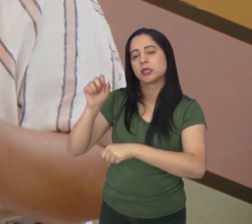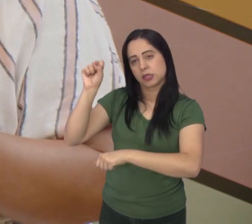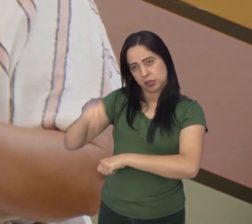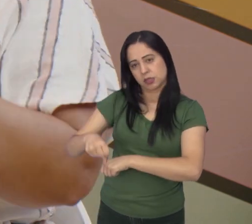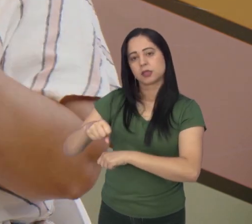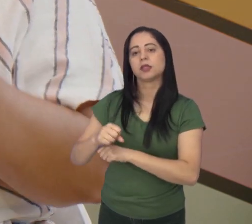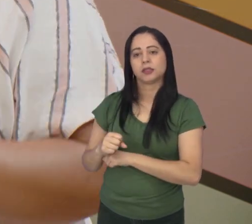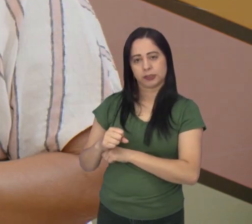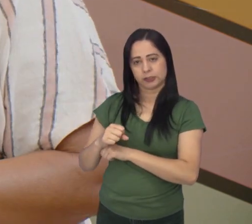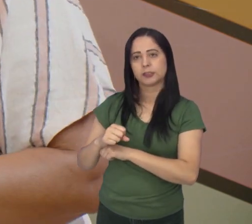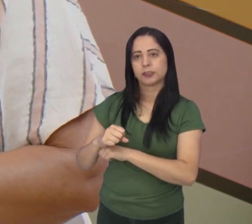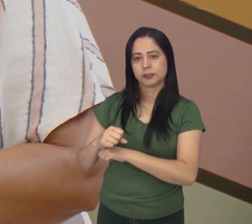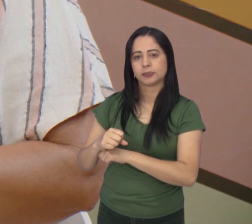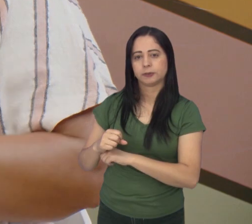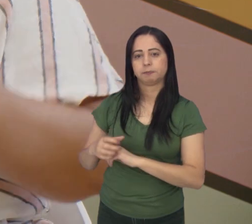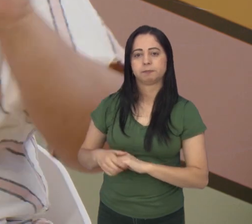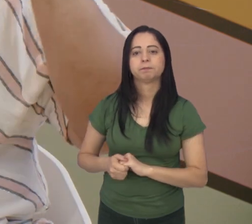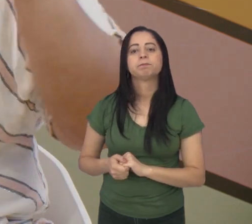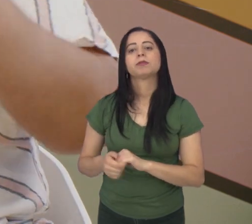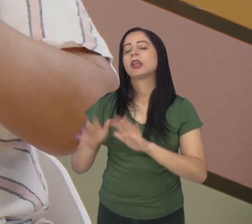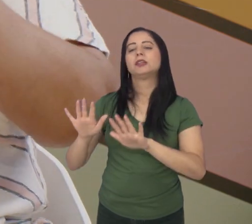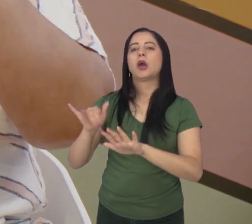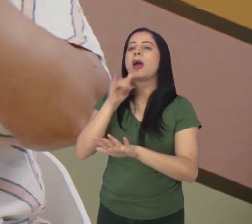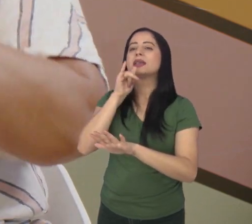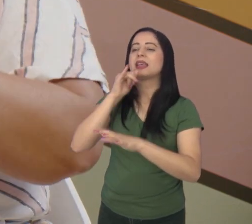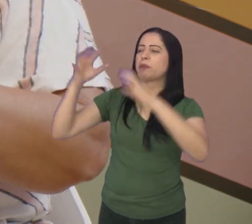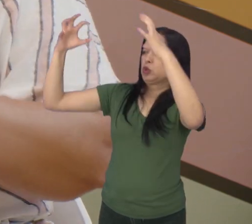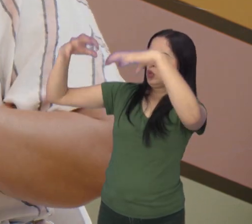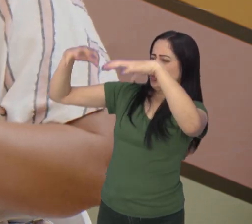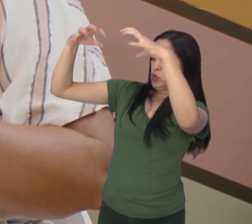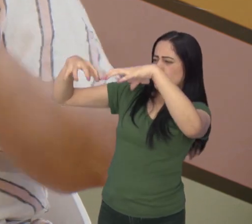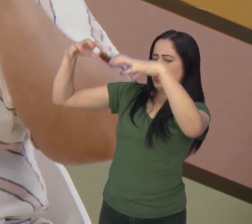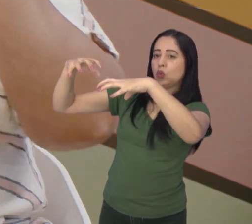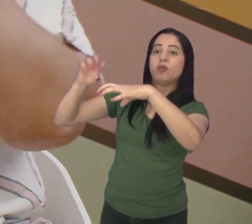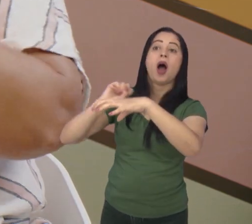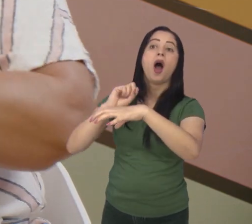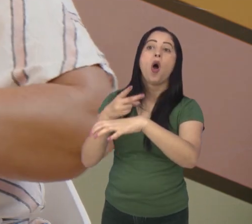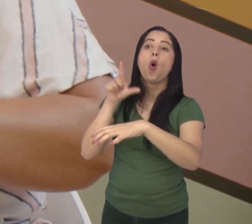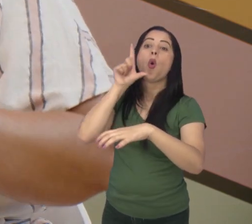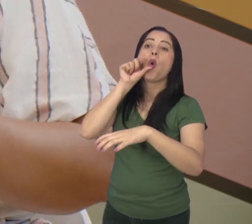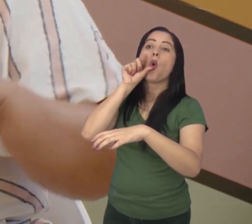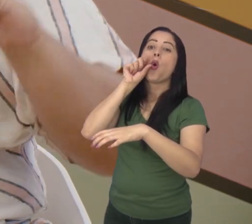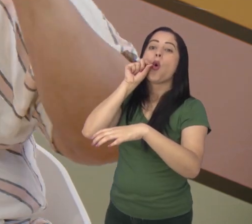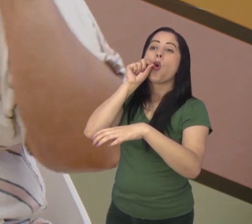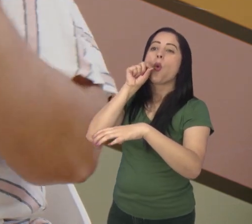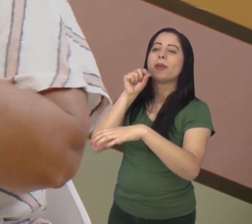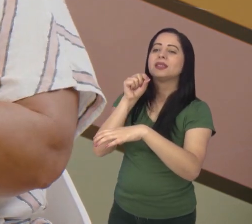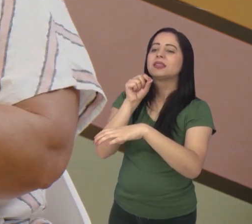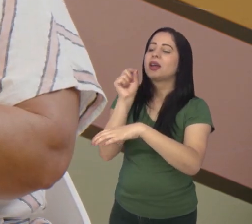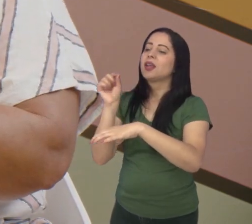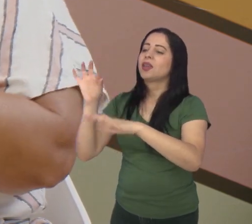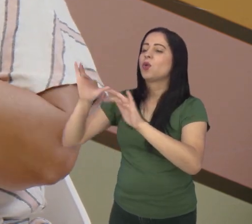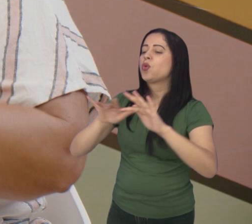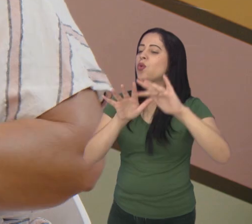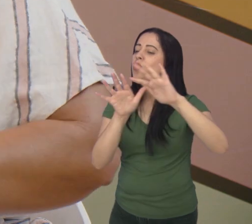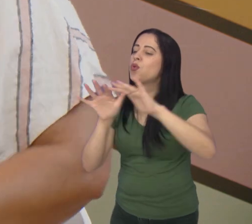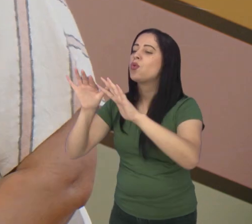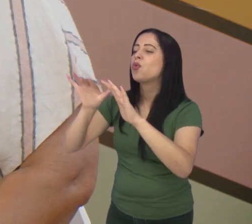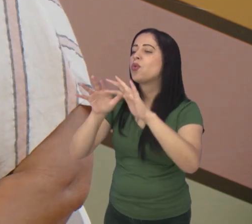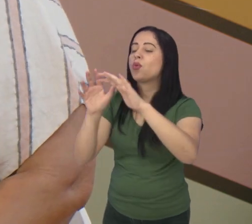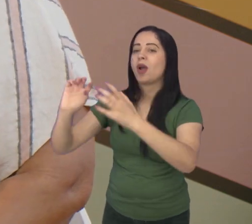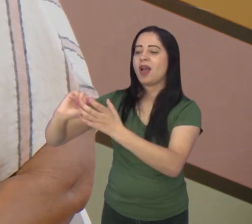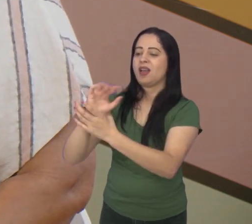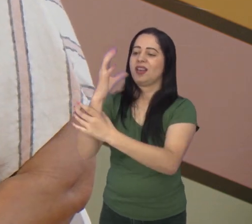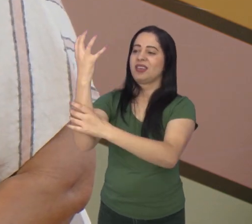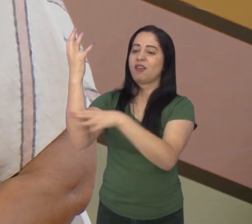que ela se mantenha. Então, assim, vem uma chuva, vem um passarinho, e vem o vento e traz... Então, está chegando matéria orgânica, eu estou